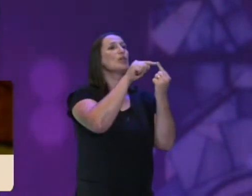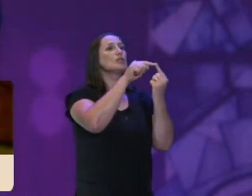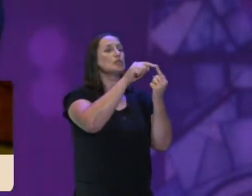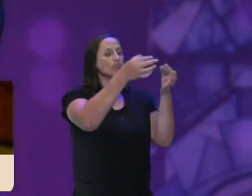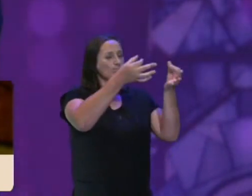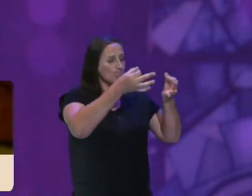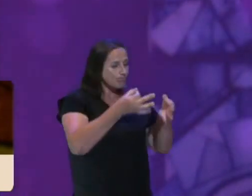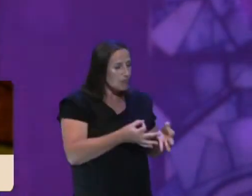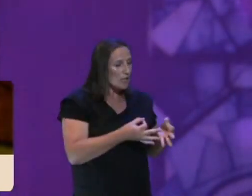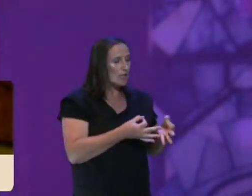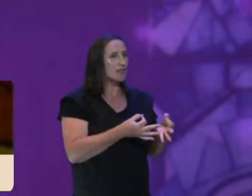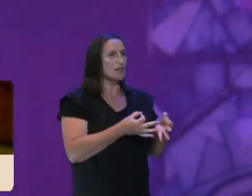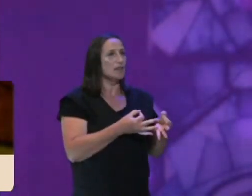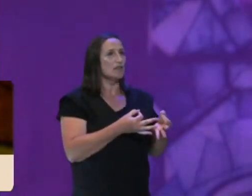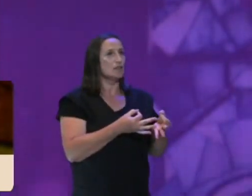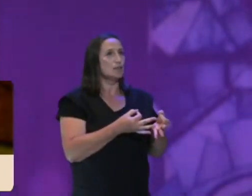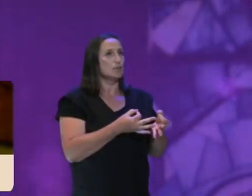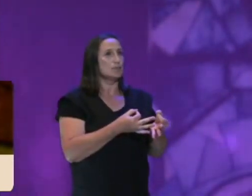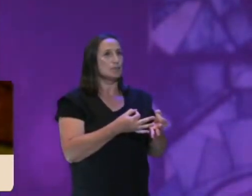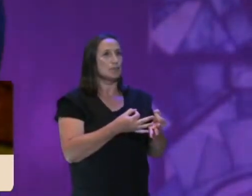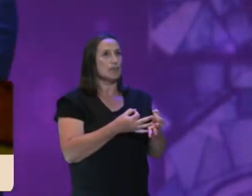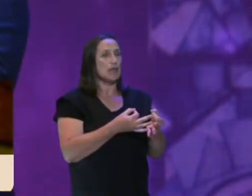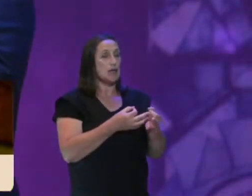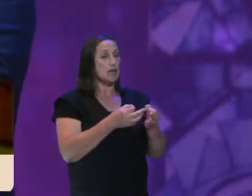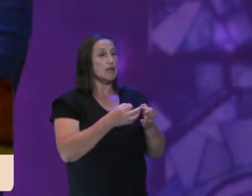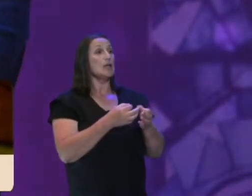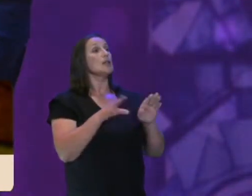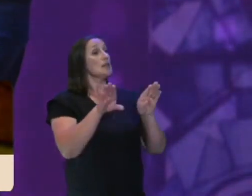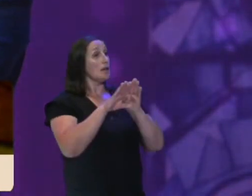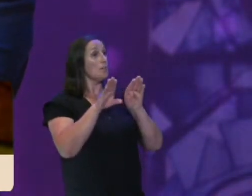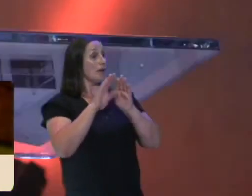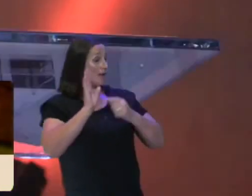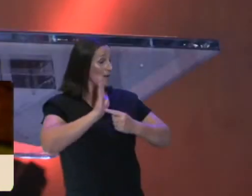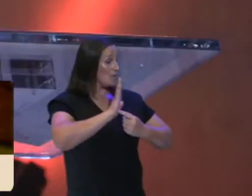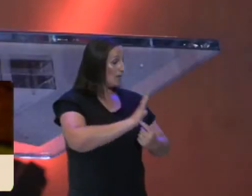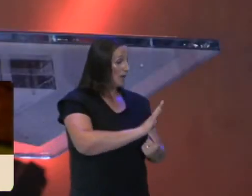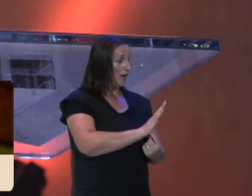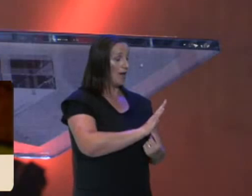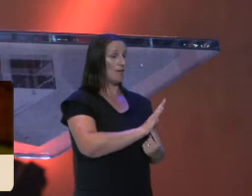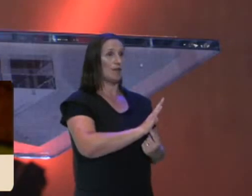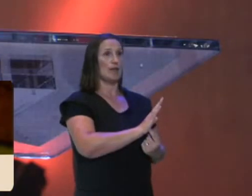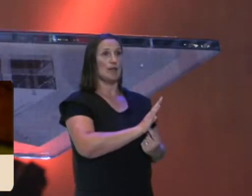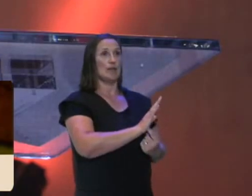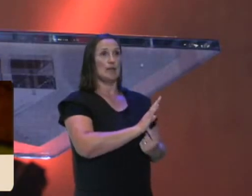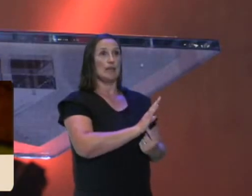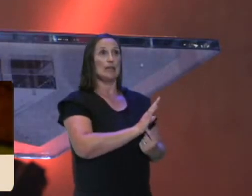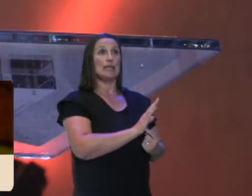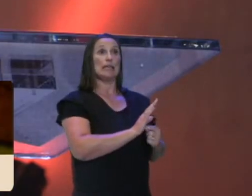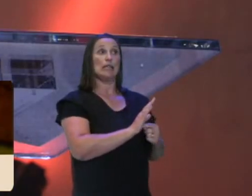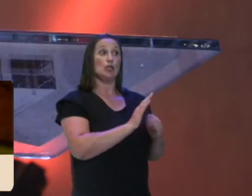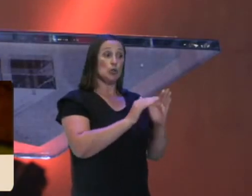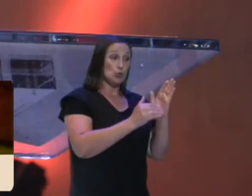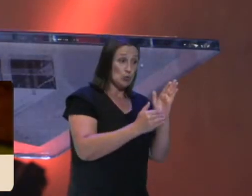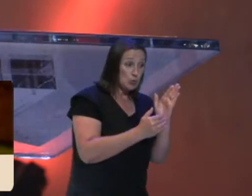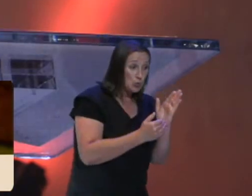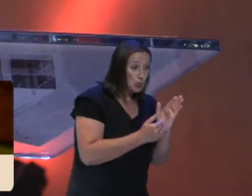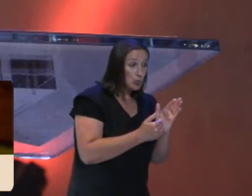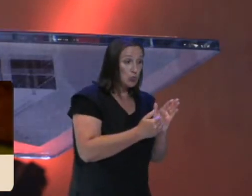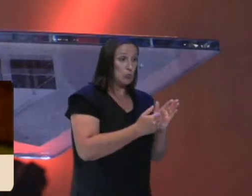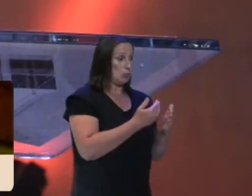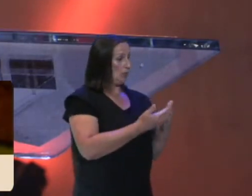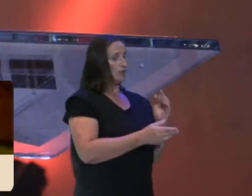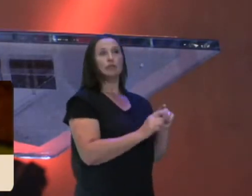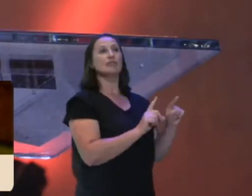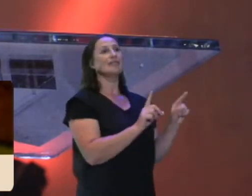específico, ao mesmo tempo em que lhe revelava que nem tudo na sua primeira missão tinha sido